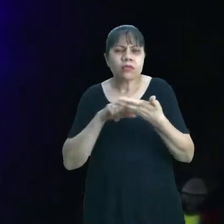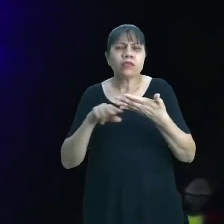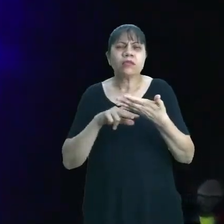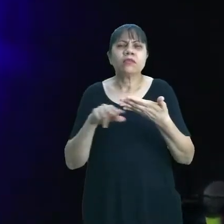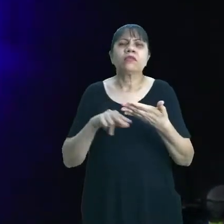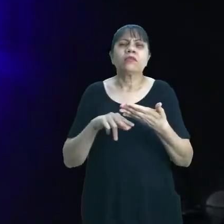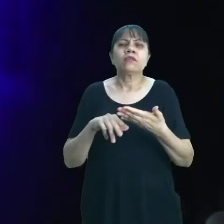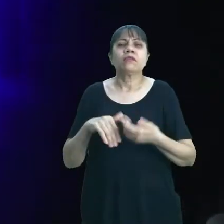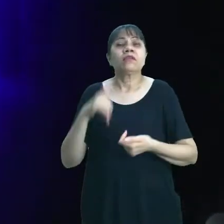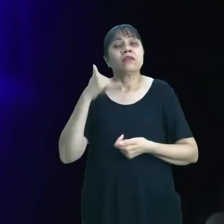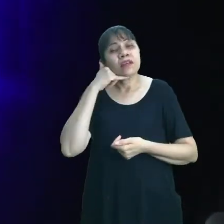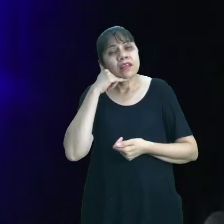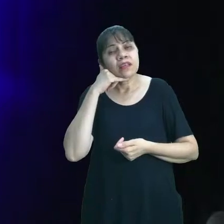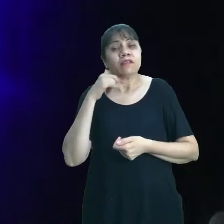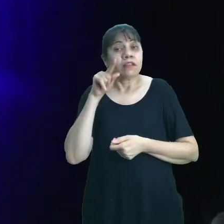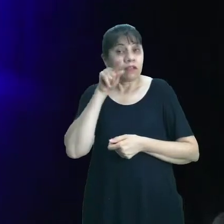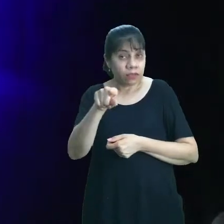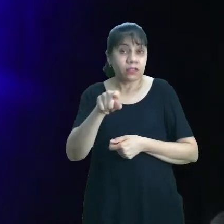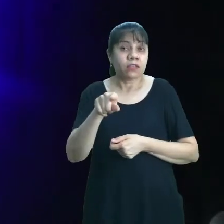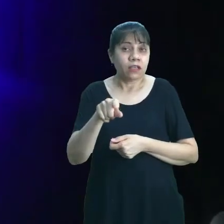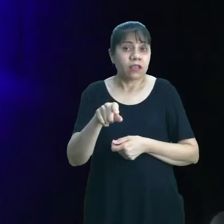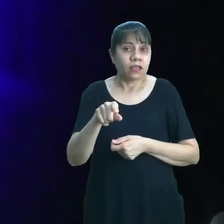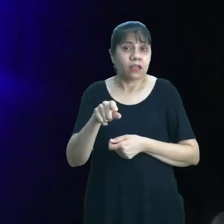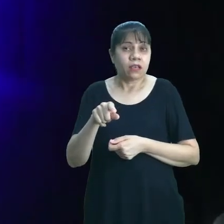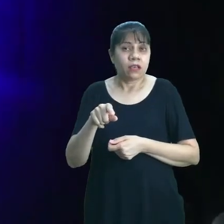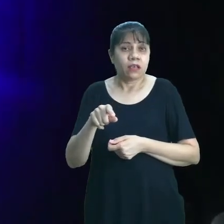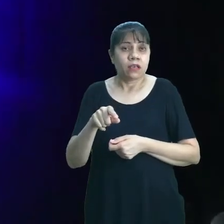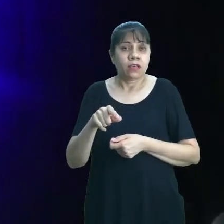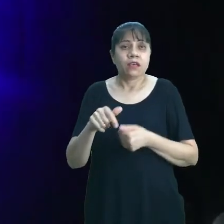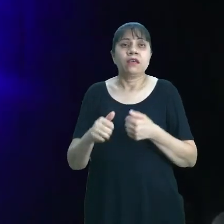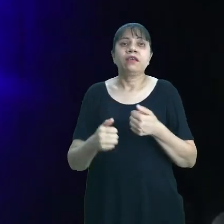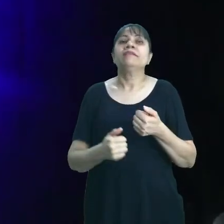é você. É você.